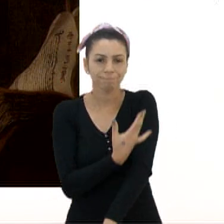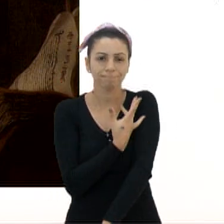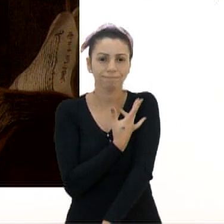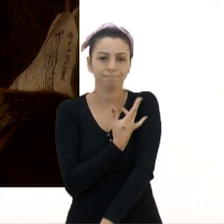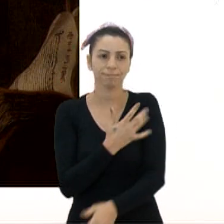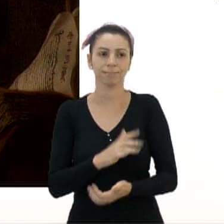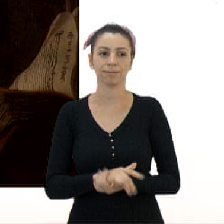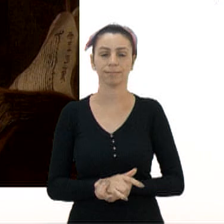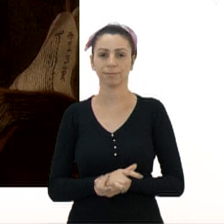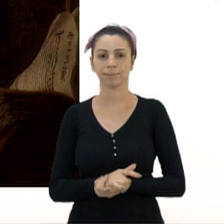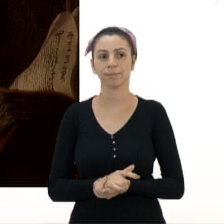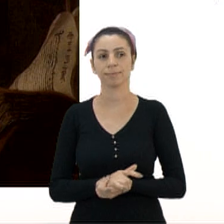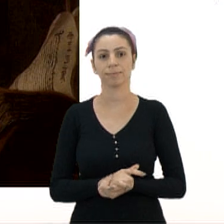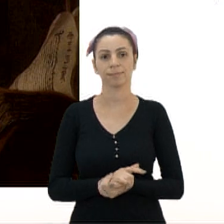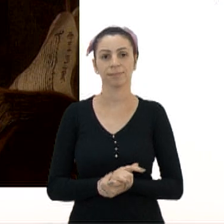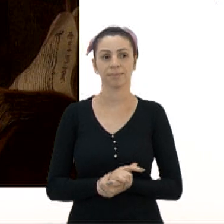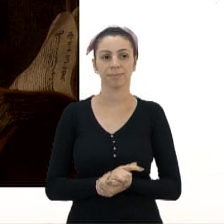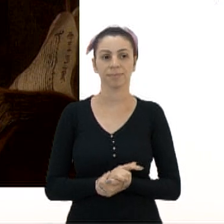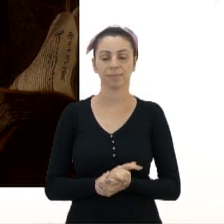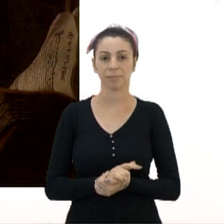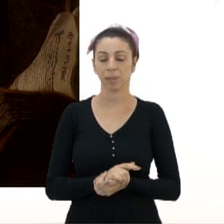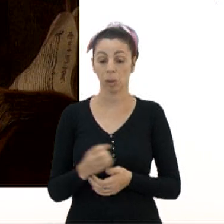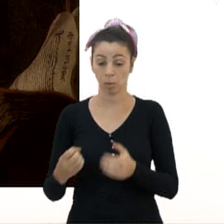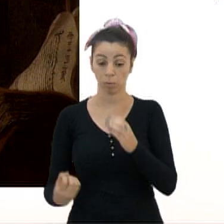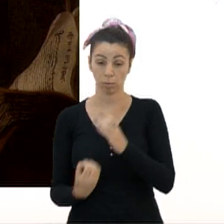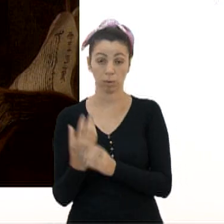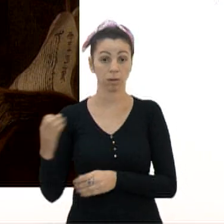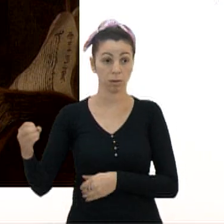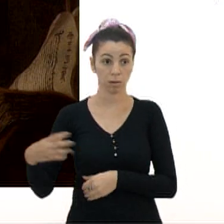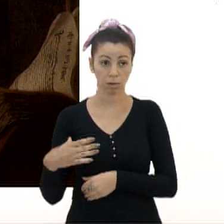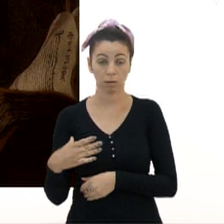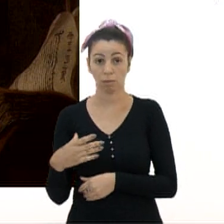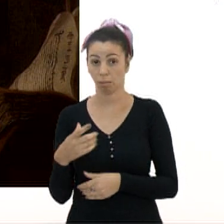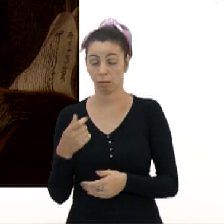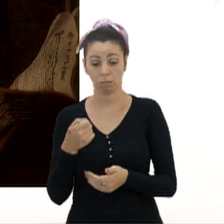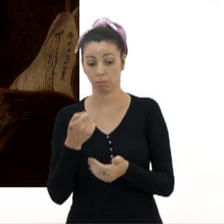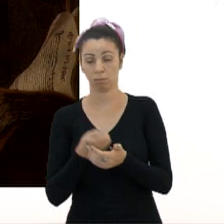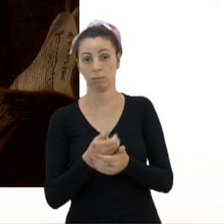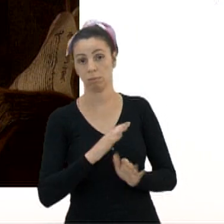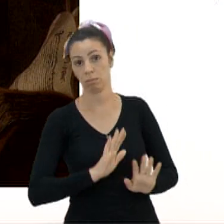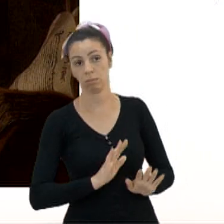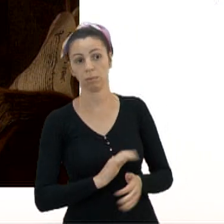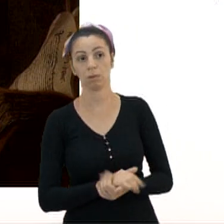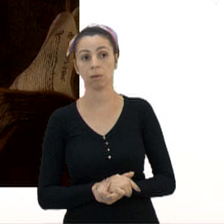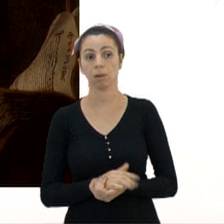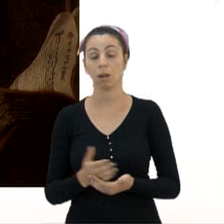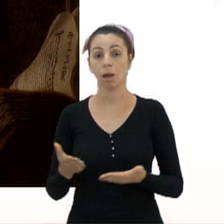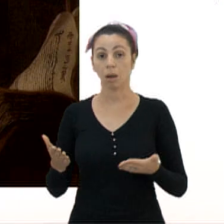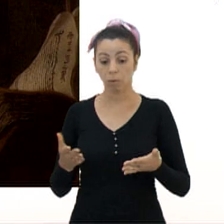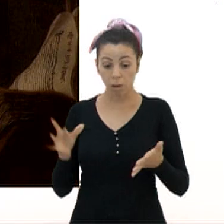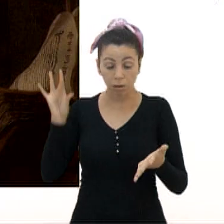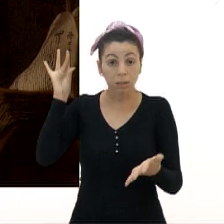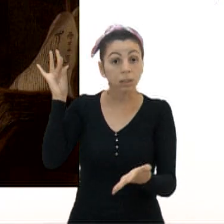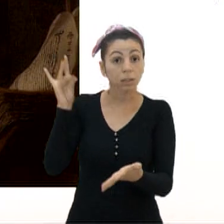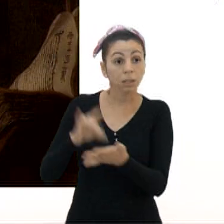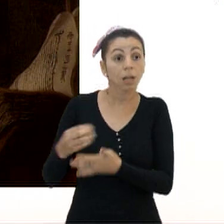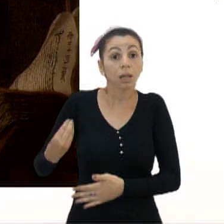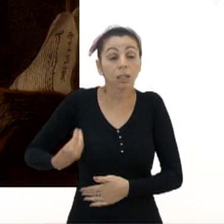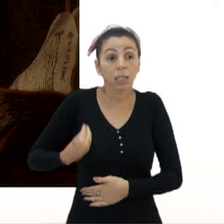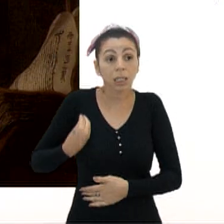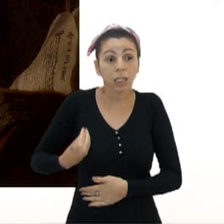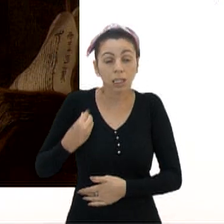não se atentou, e no Renascimento isso seria totalmente condenado, a realidade